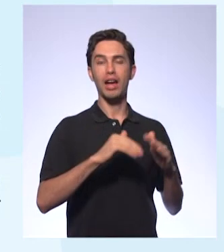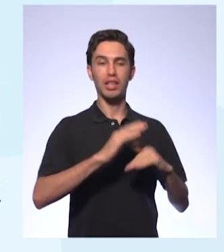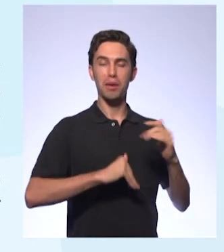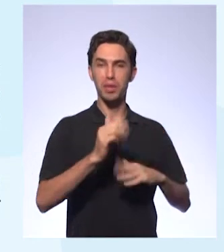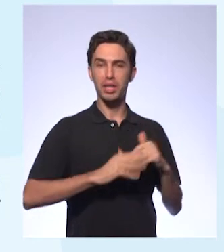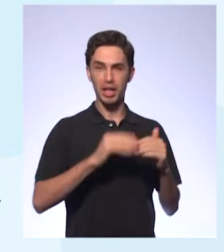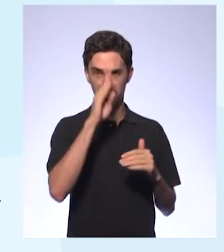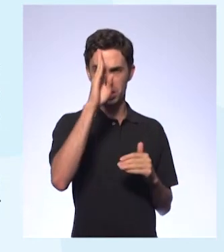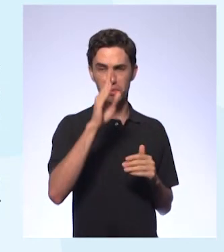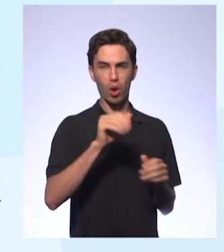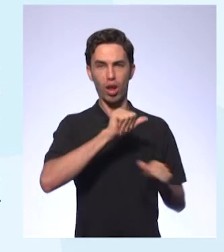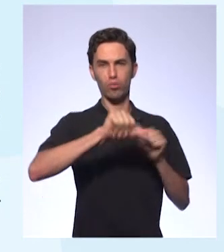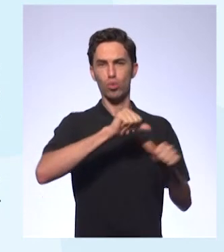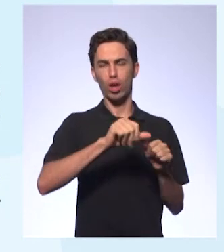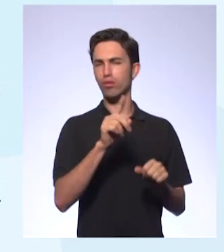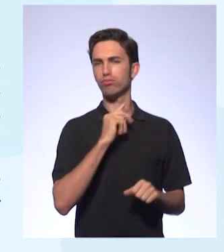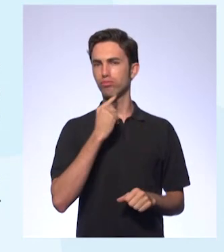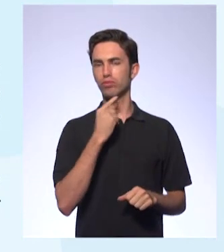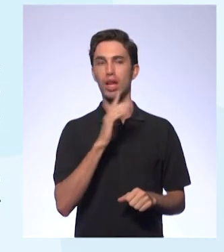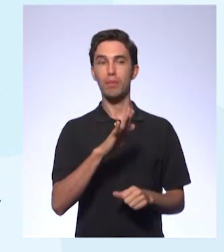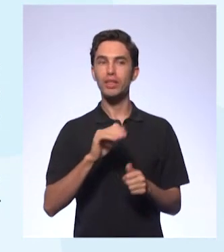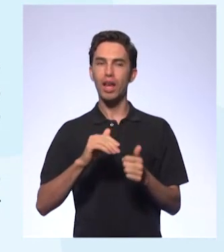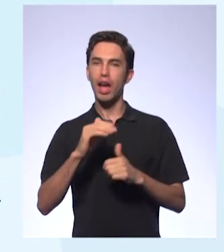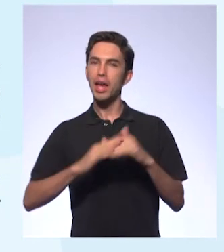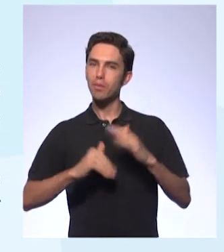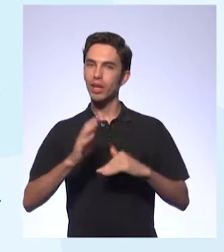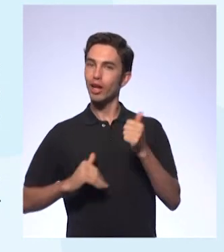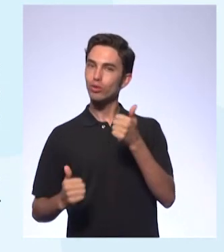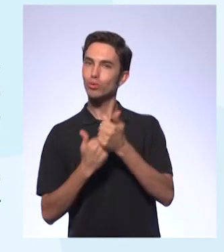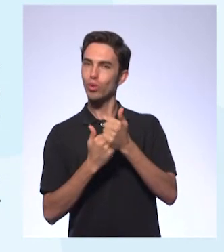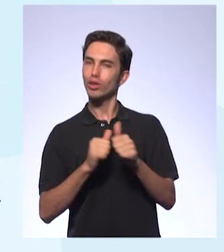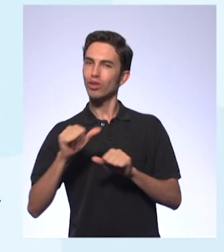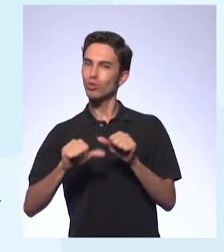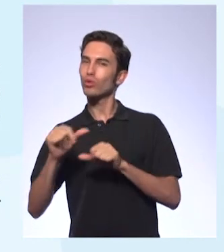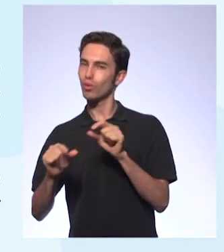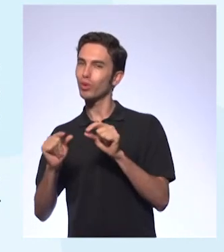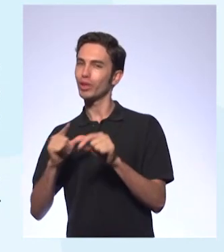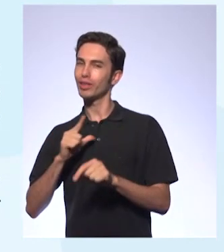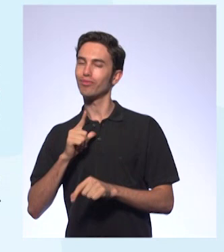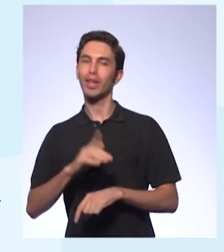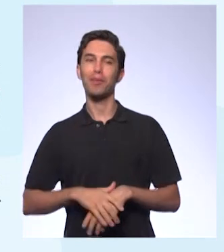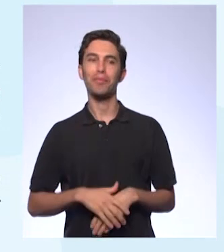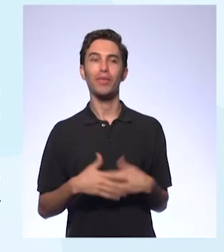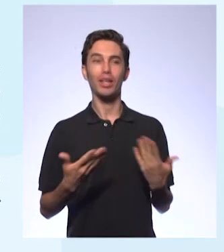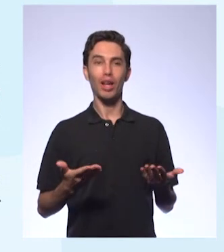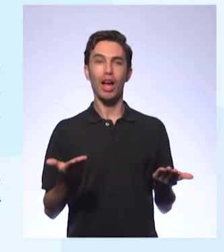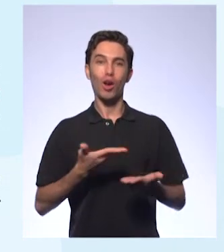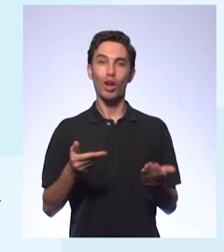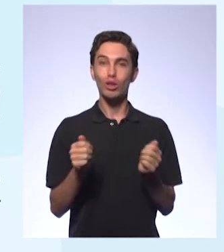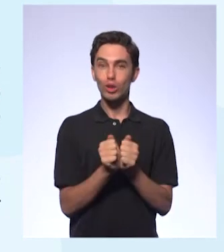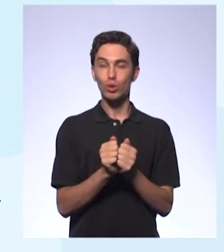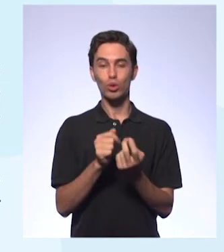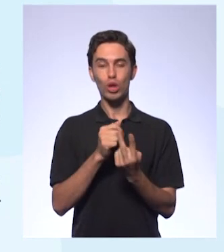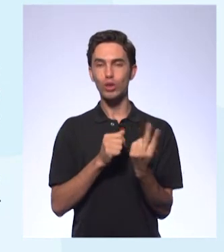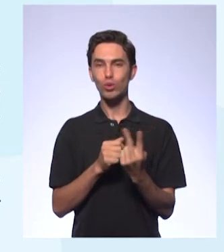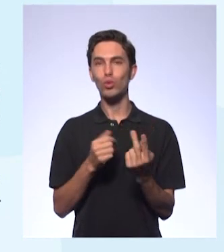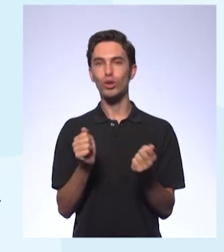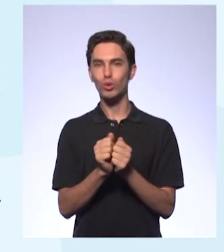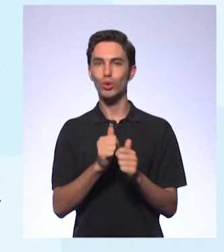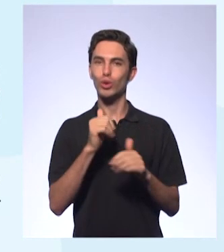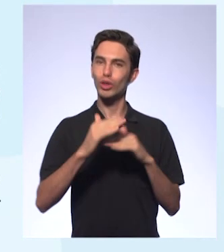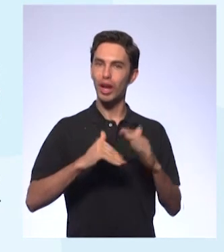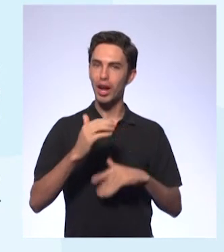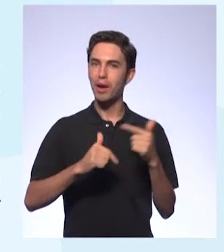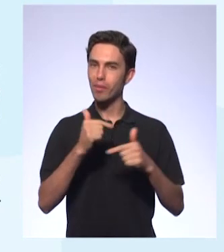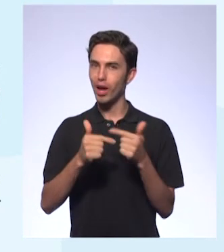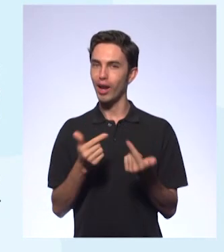mudando. Eu já coloquei também aí a competência socioemocional, porque a gente vai trabalhando simultaneamente essas competências. Acho que está